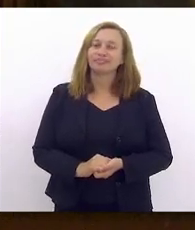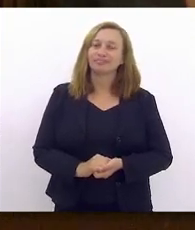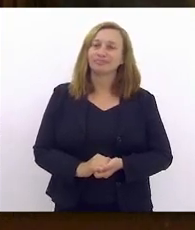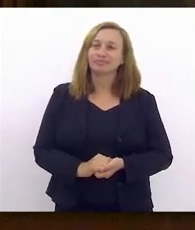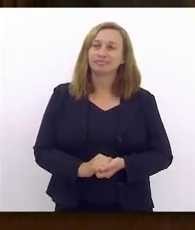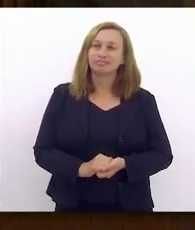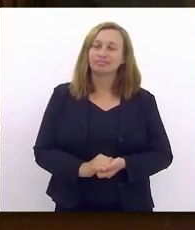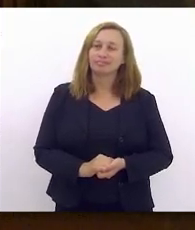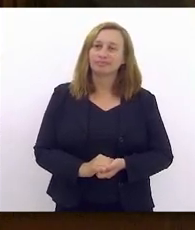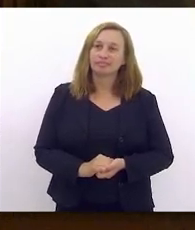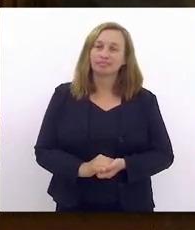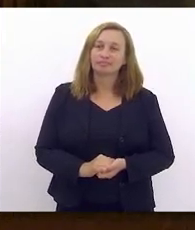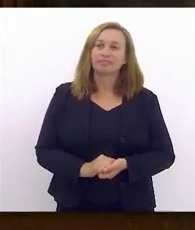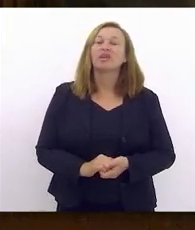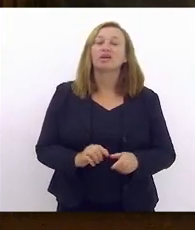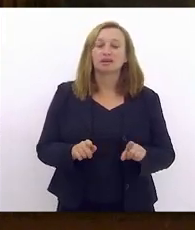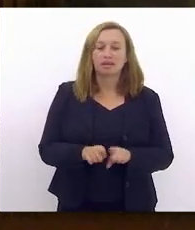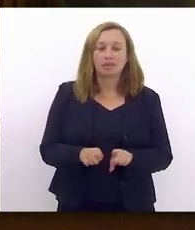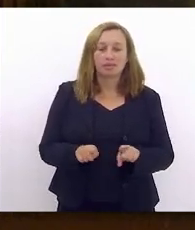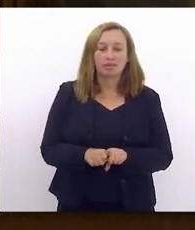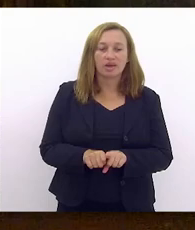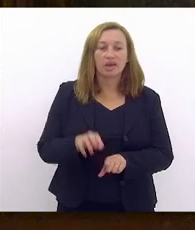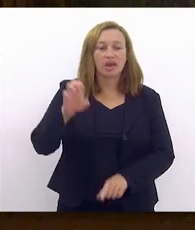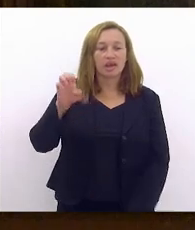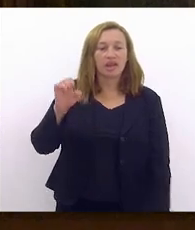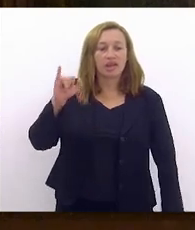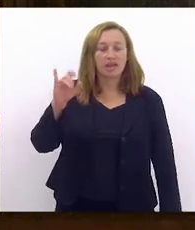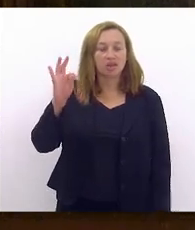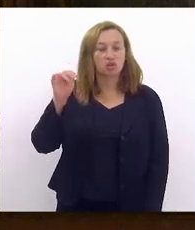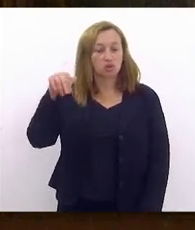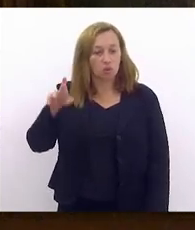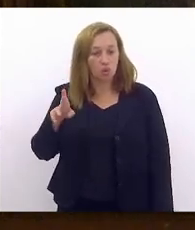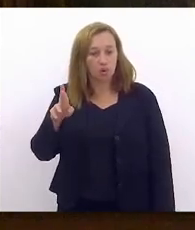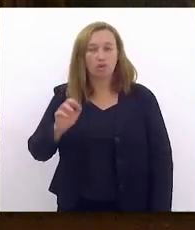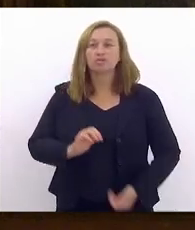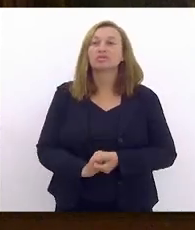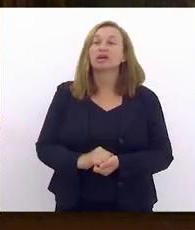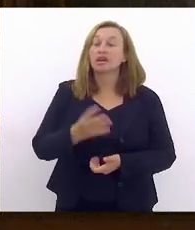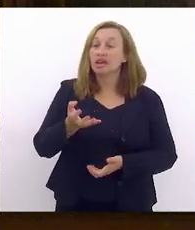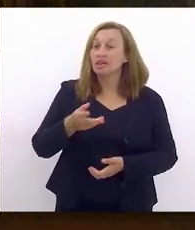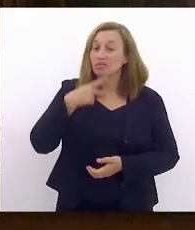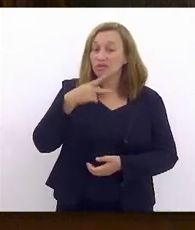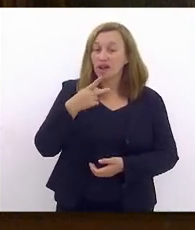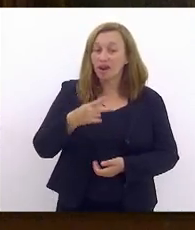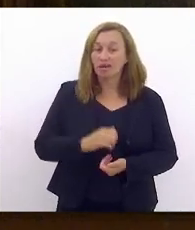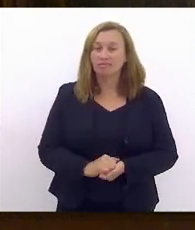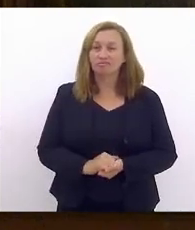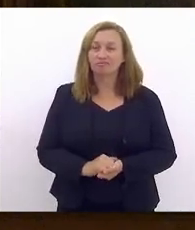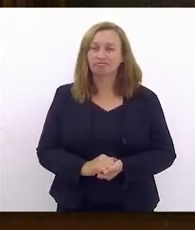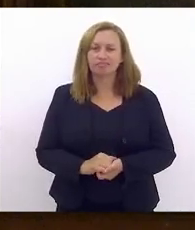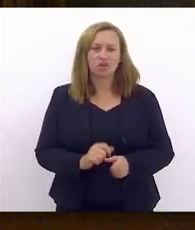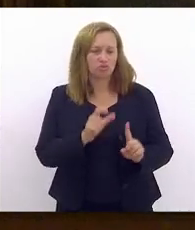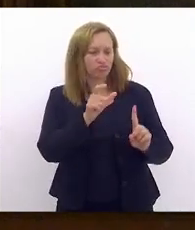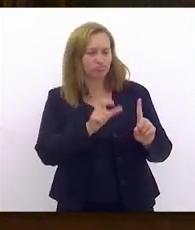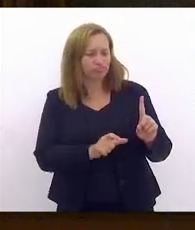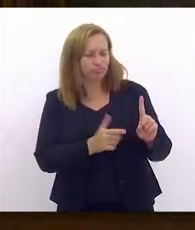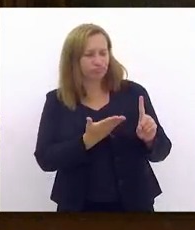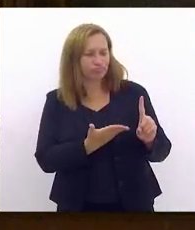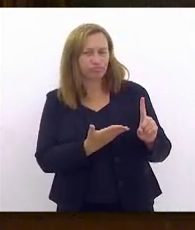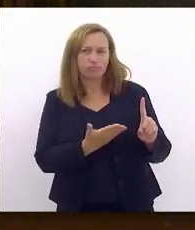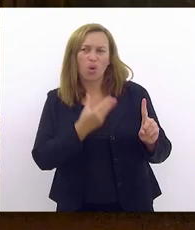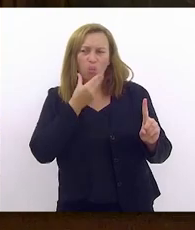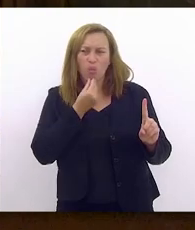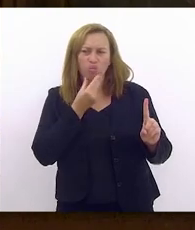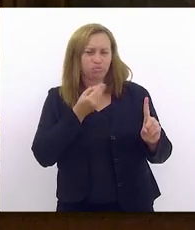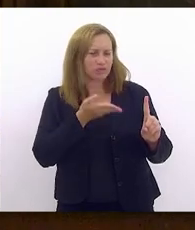Heitor Fernandes também, um grande amigo. E quero dizer o seguinte, o Sandro Avelar é um cara que